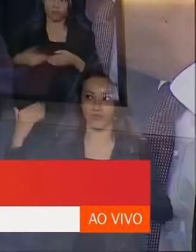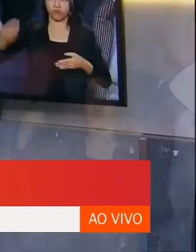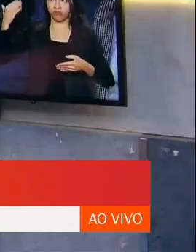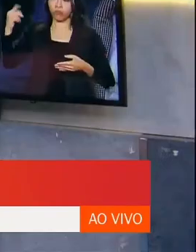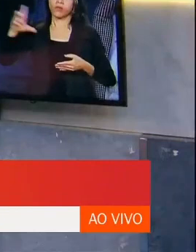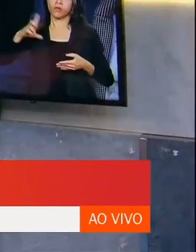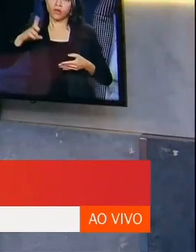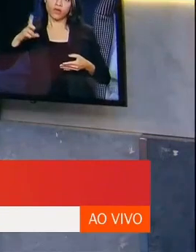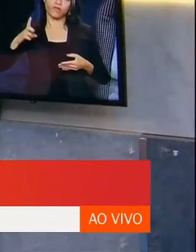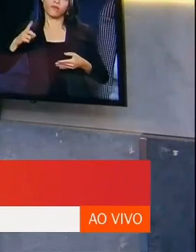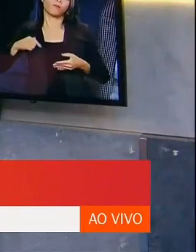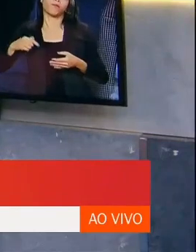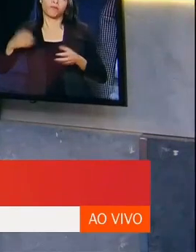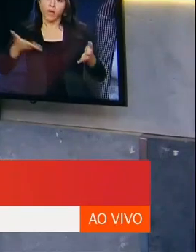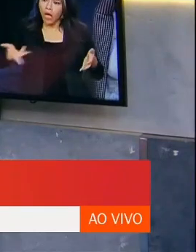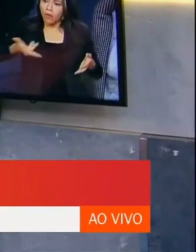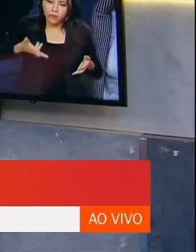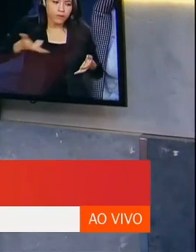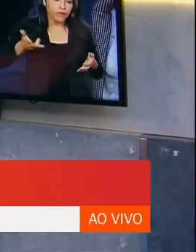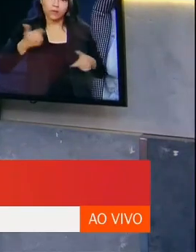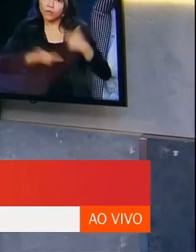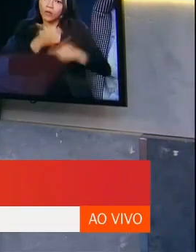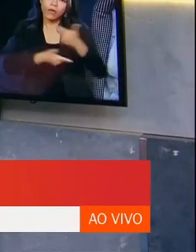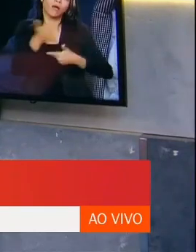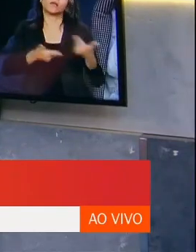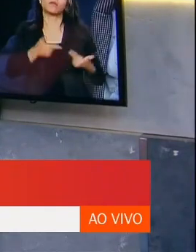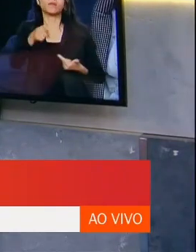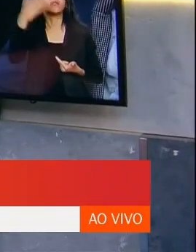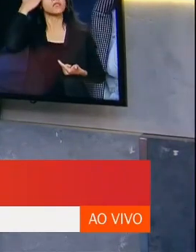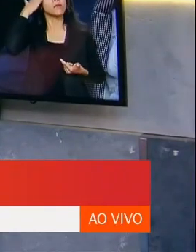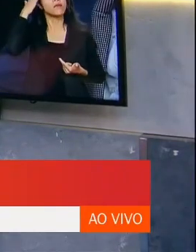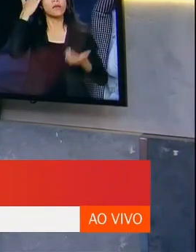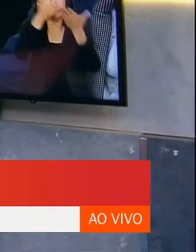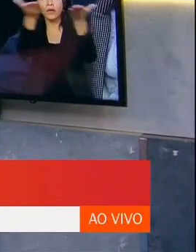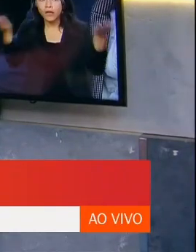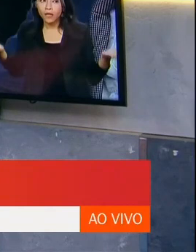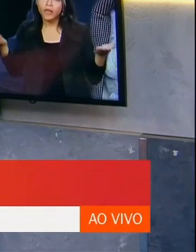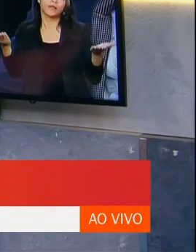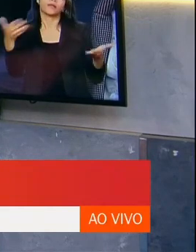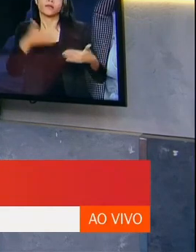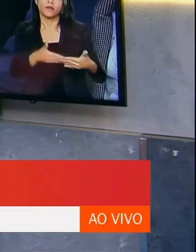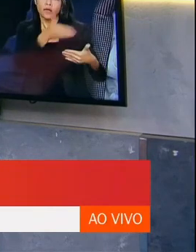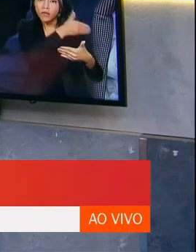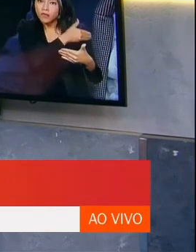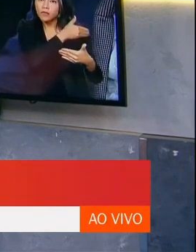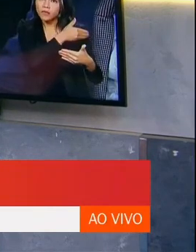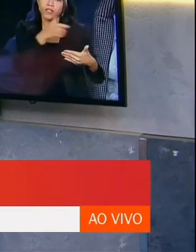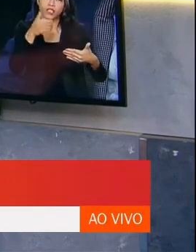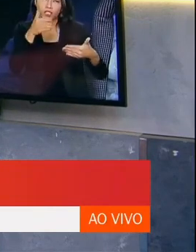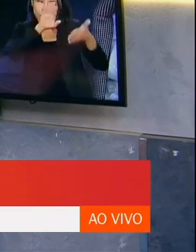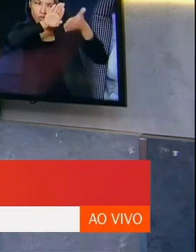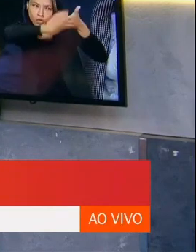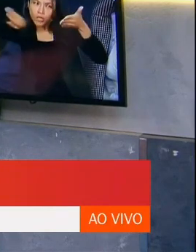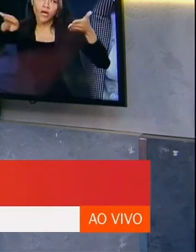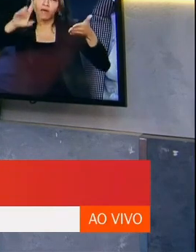segurança pública em relação às escolas brasileiras. A gente ouviu anteriormente a fala do ministro Flávio Dino e agora ao vivo